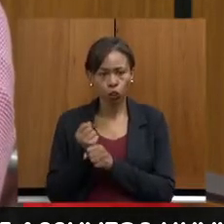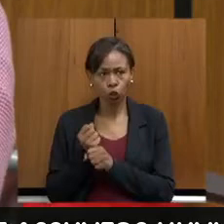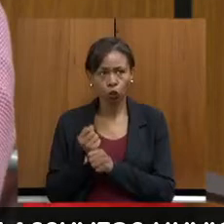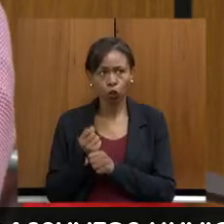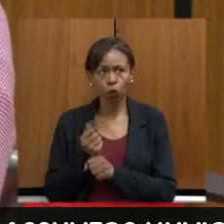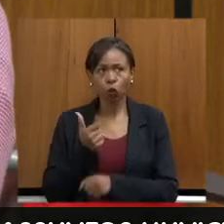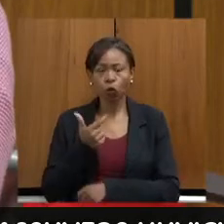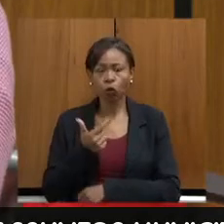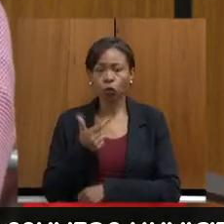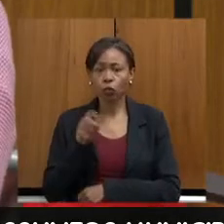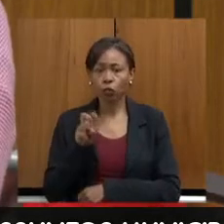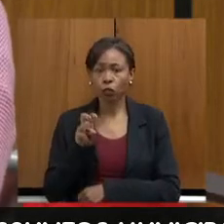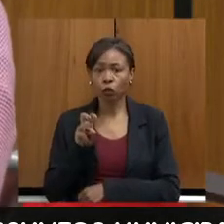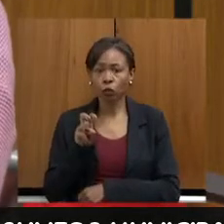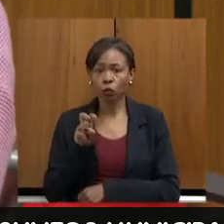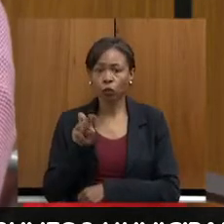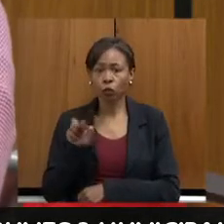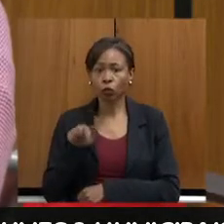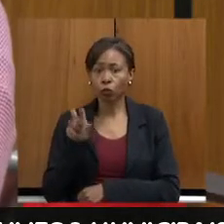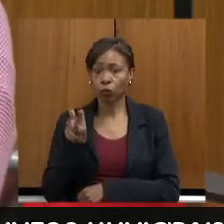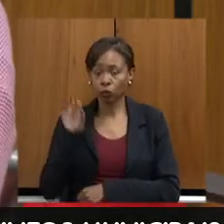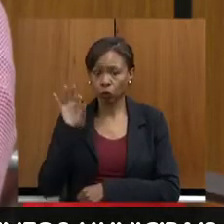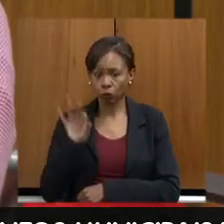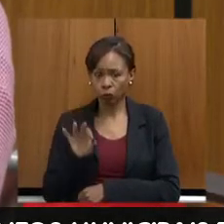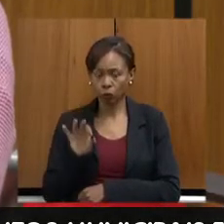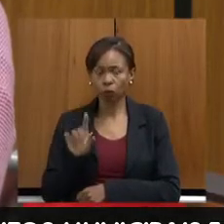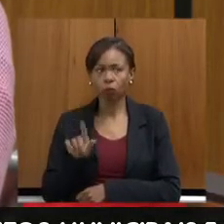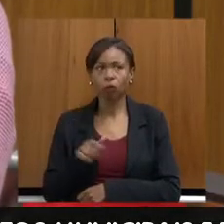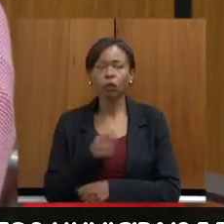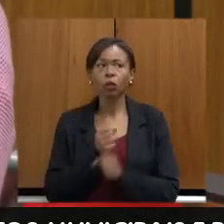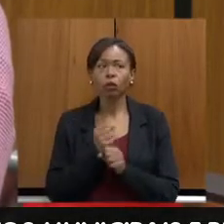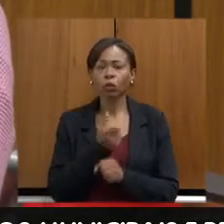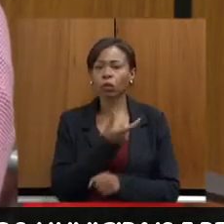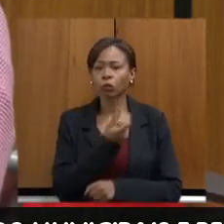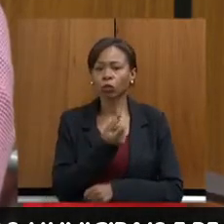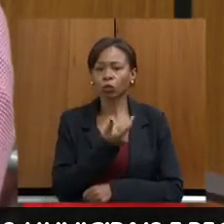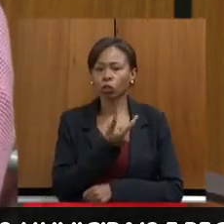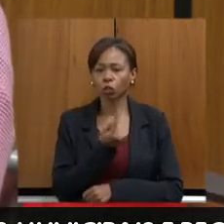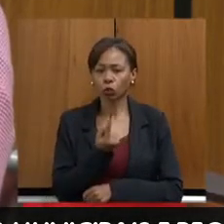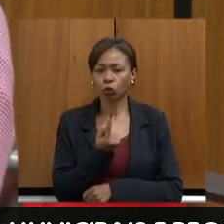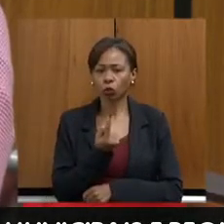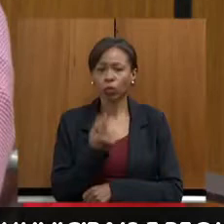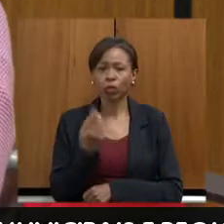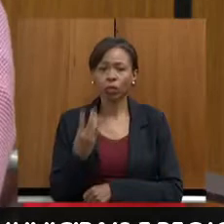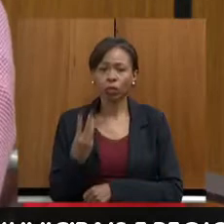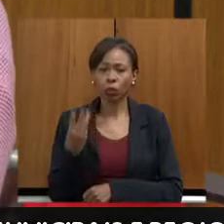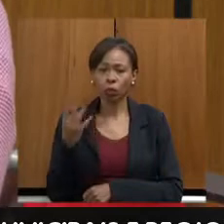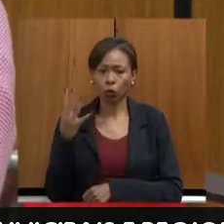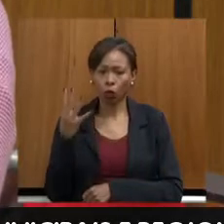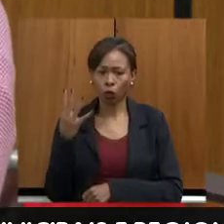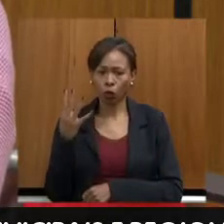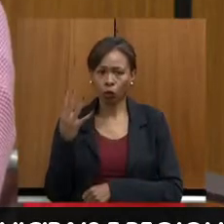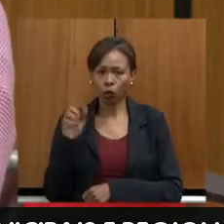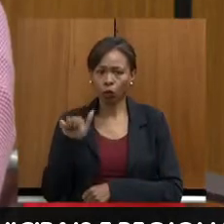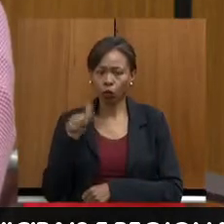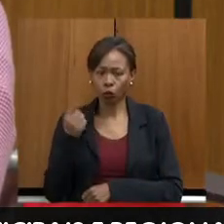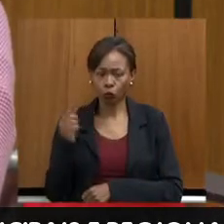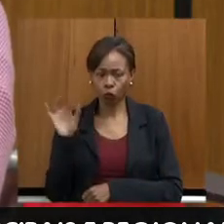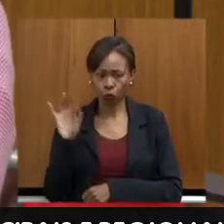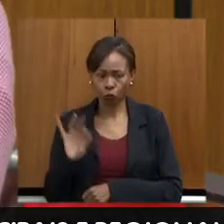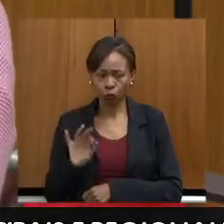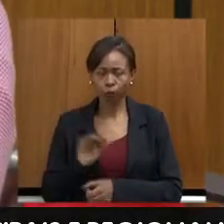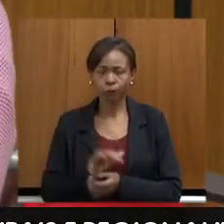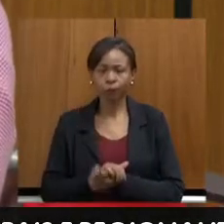25,25 por cento em 2021 34,0 um por cento e em